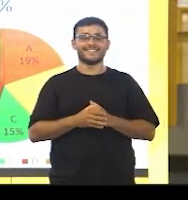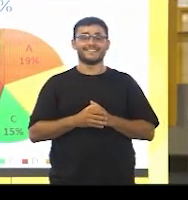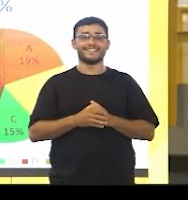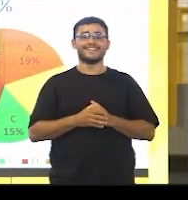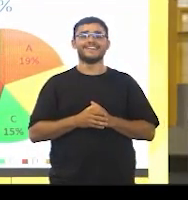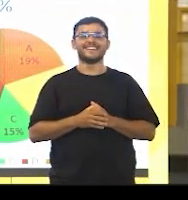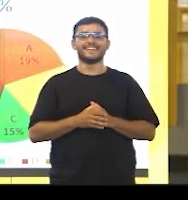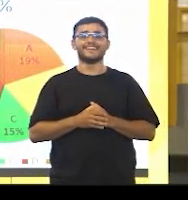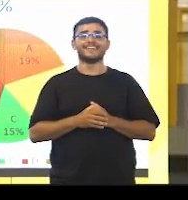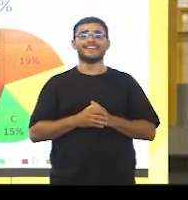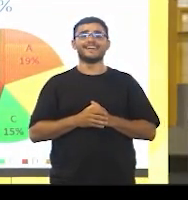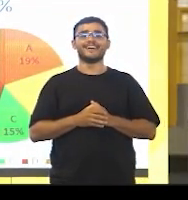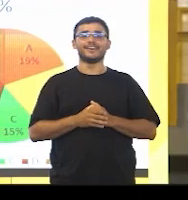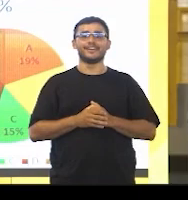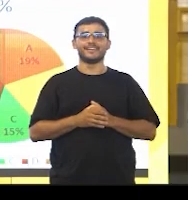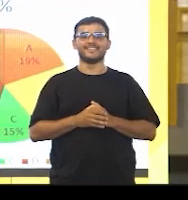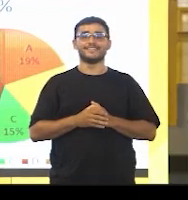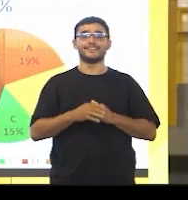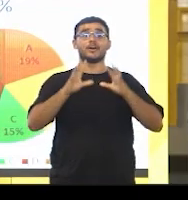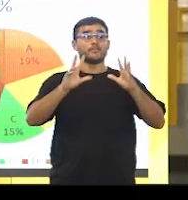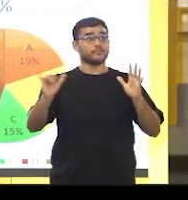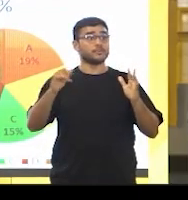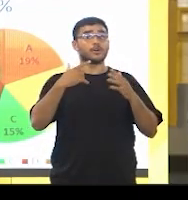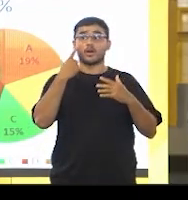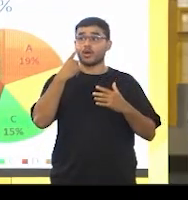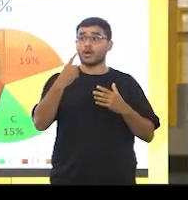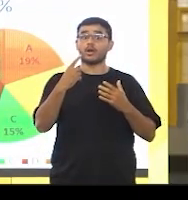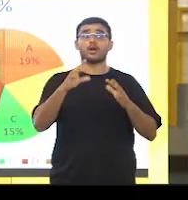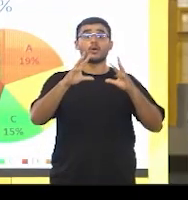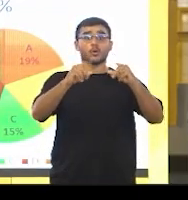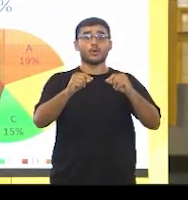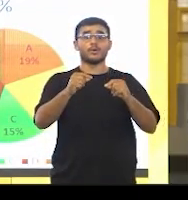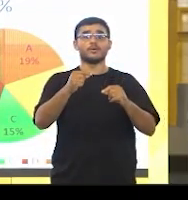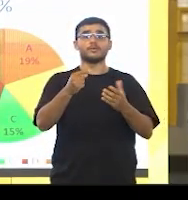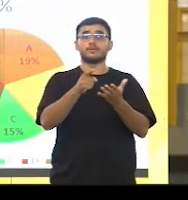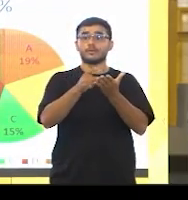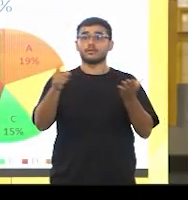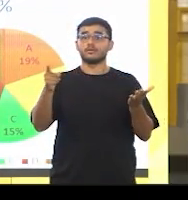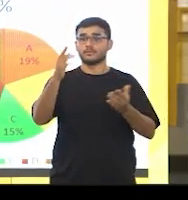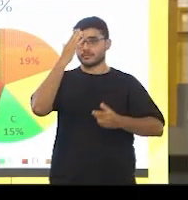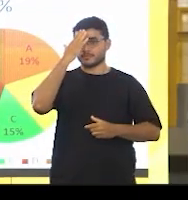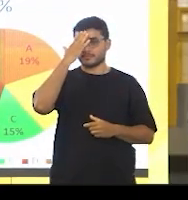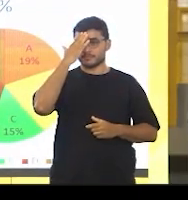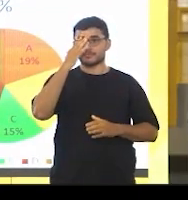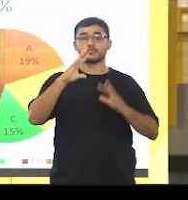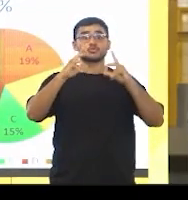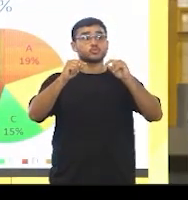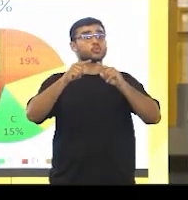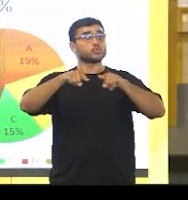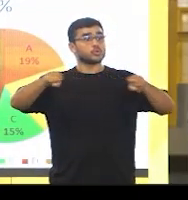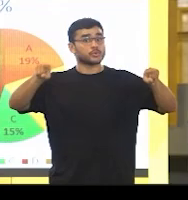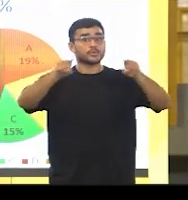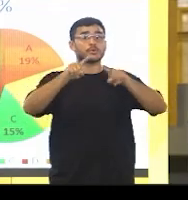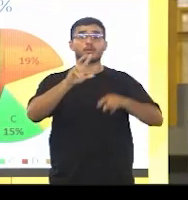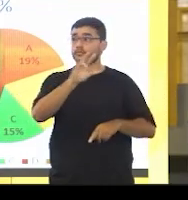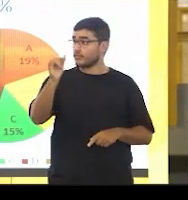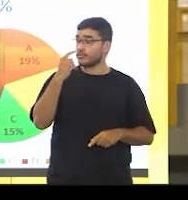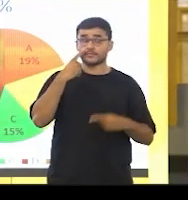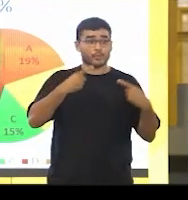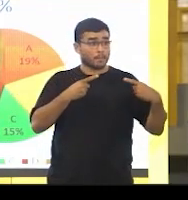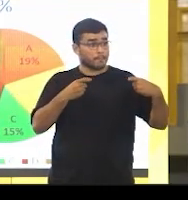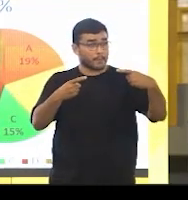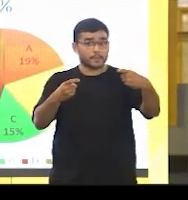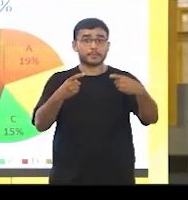fazer uma guerra contigo. Dá para escutar não? Vala-me Deus do céu. Ei, olha só, entendi, comunidade, né? Ei, eu quero fazer uma